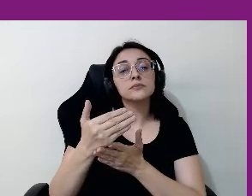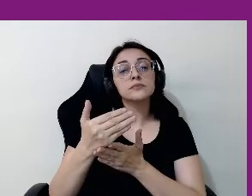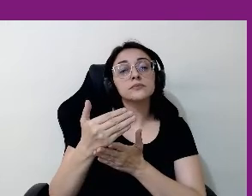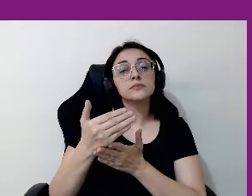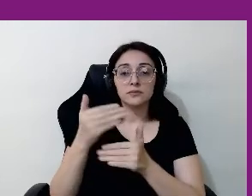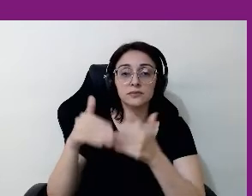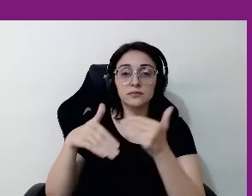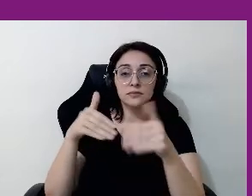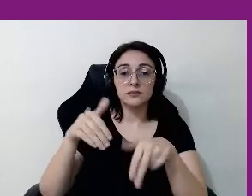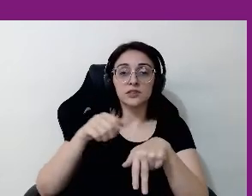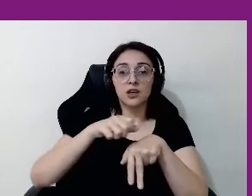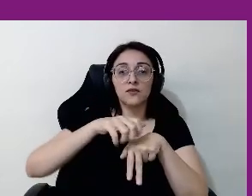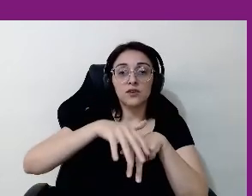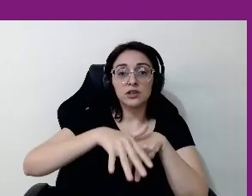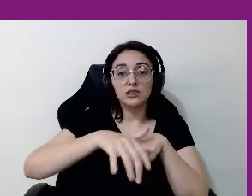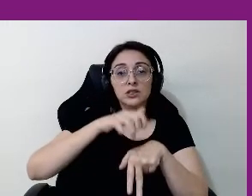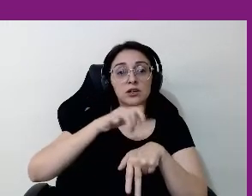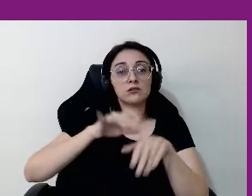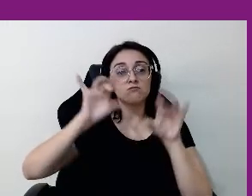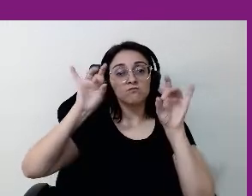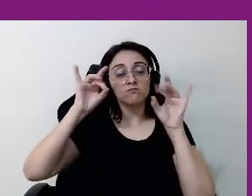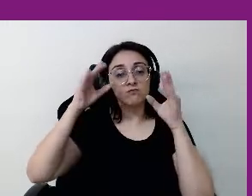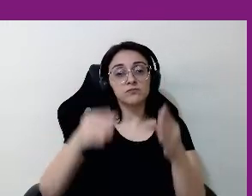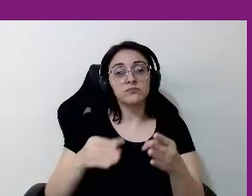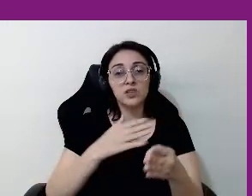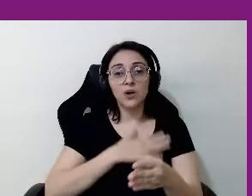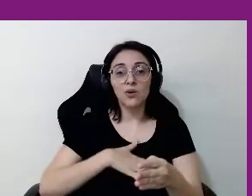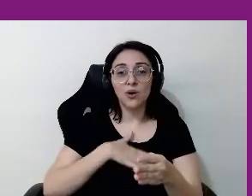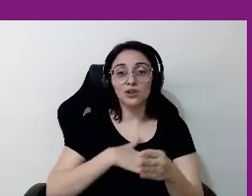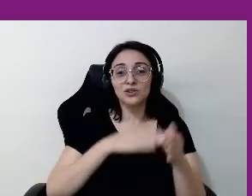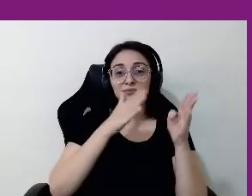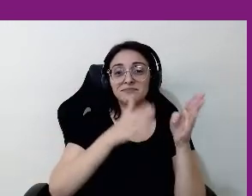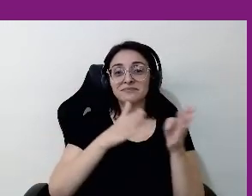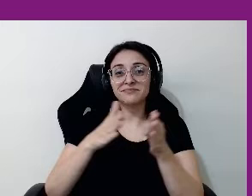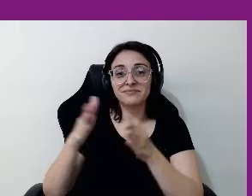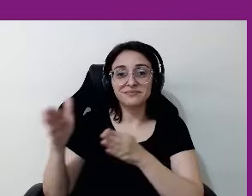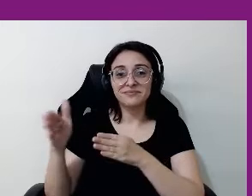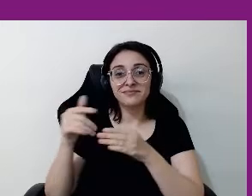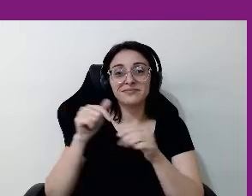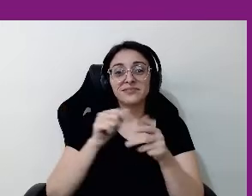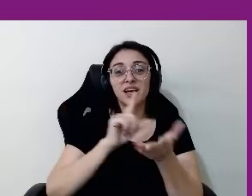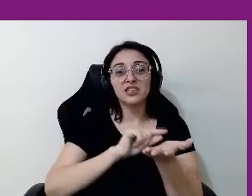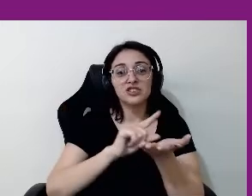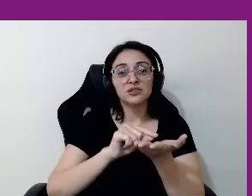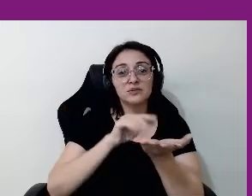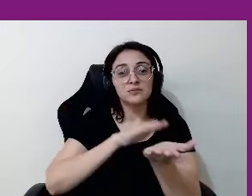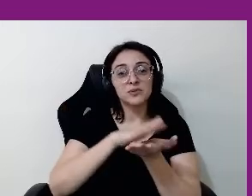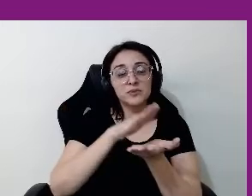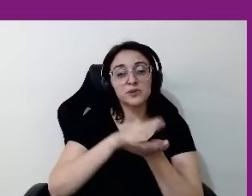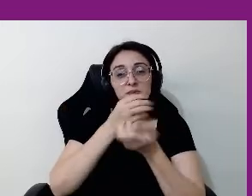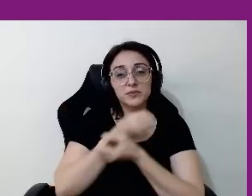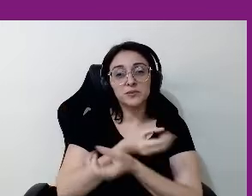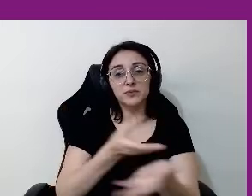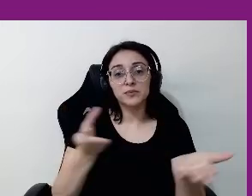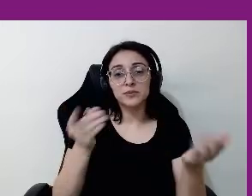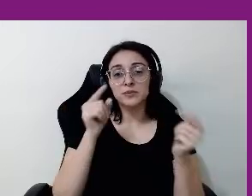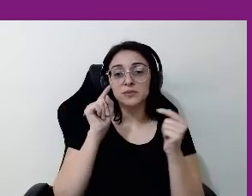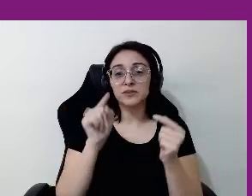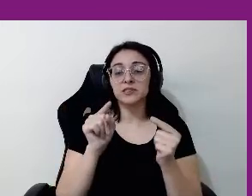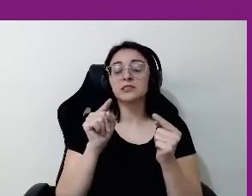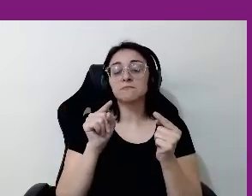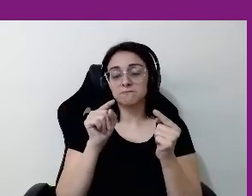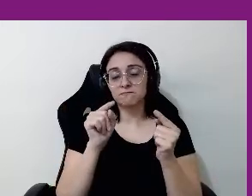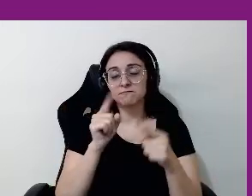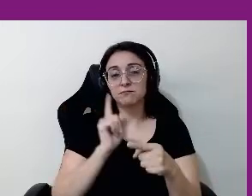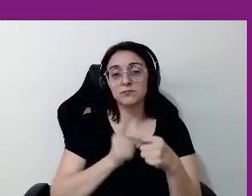uma ventilação mais personalizada, né? Eu gosto muito desse esqueminha aqui, desse artigo que foi publicado